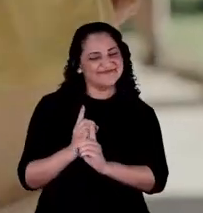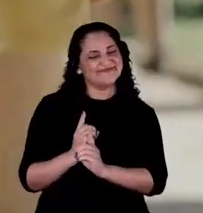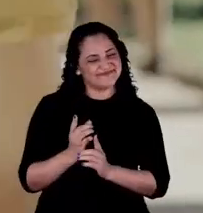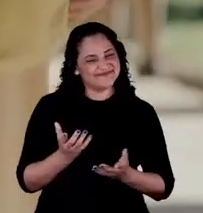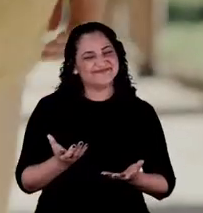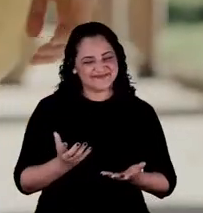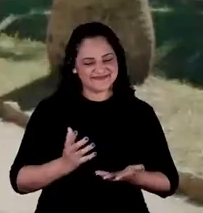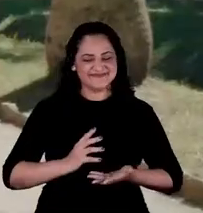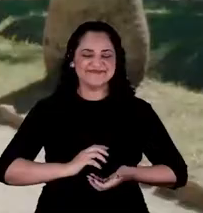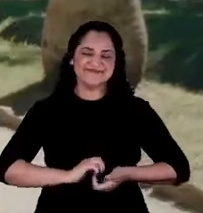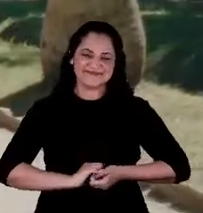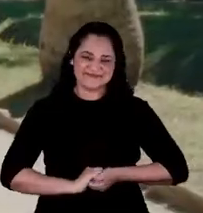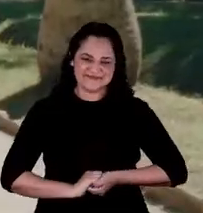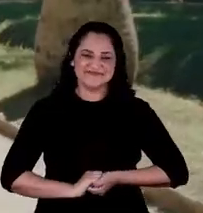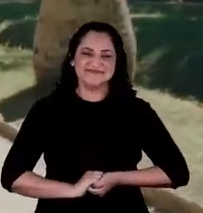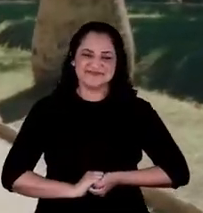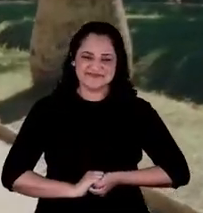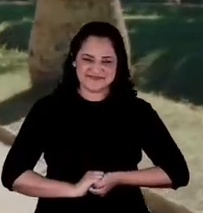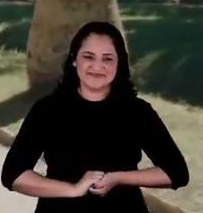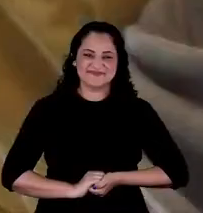e gera encontros